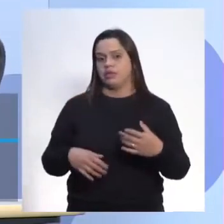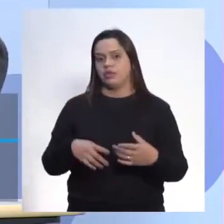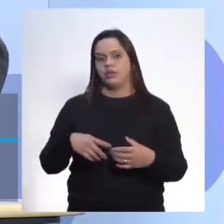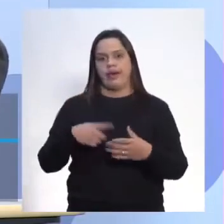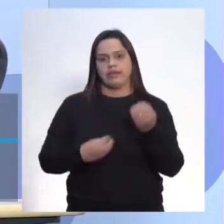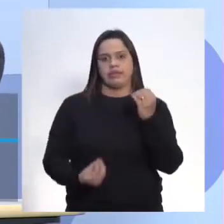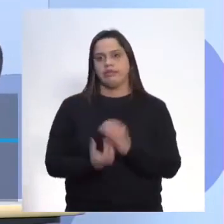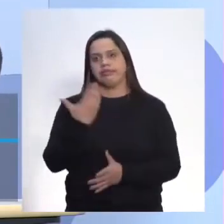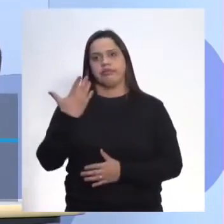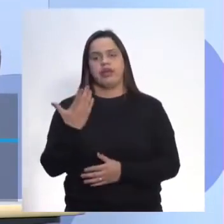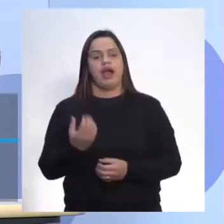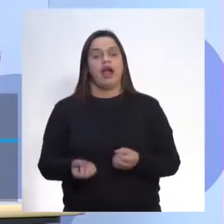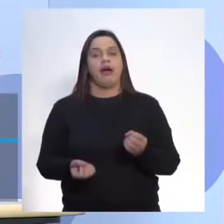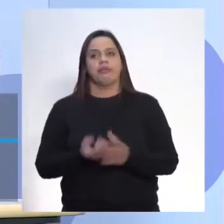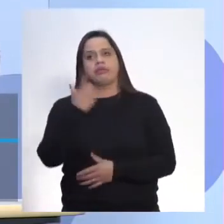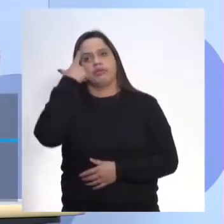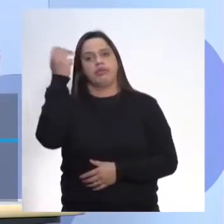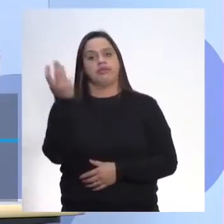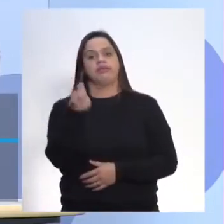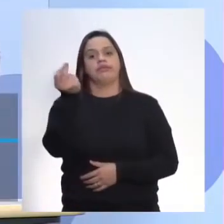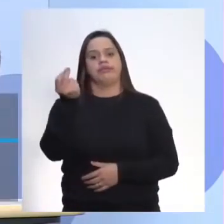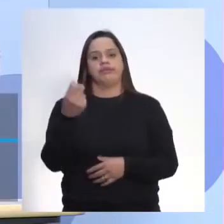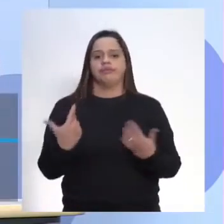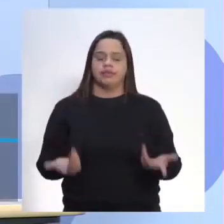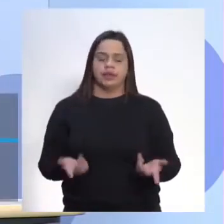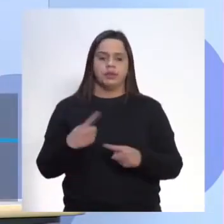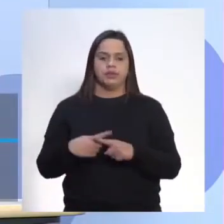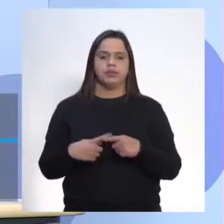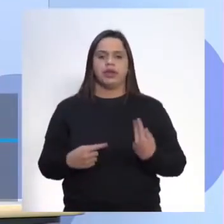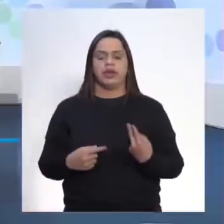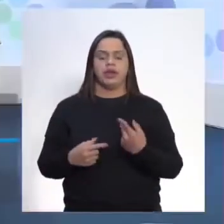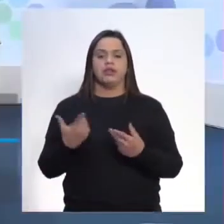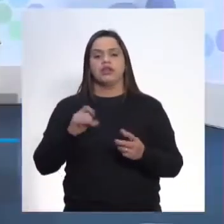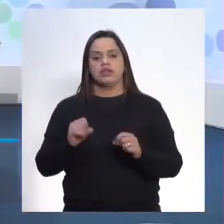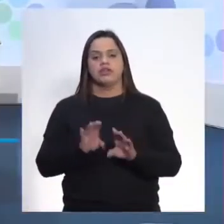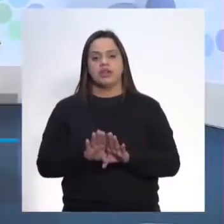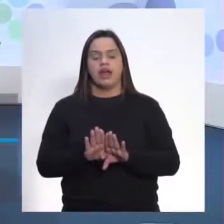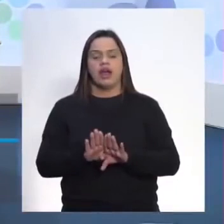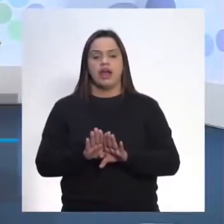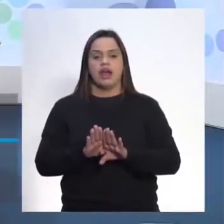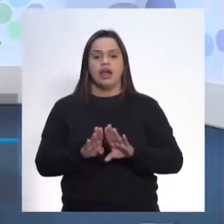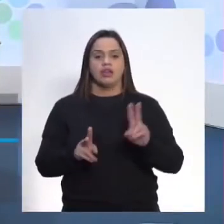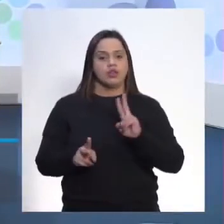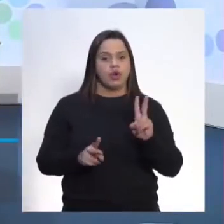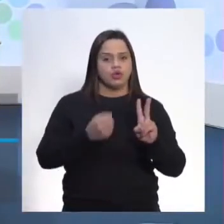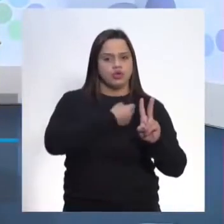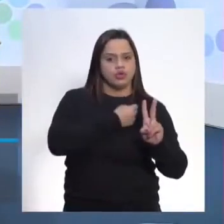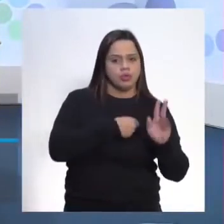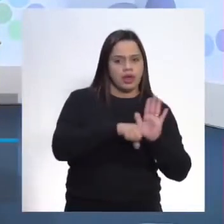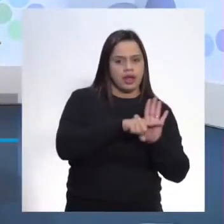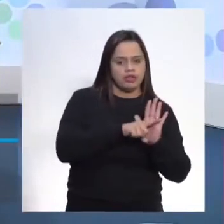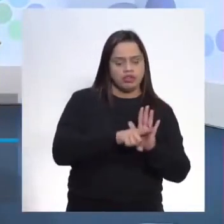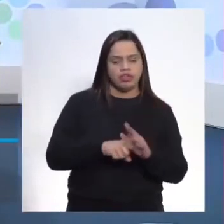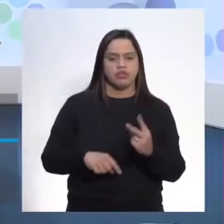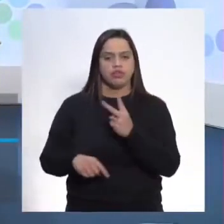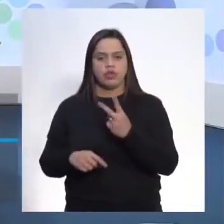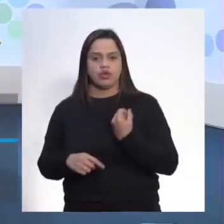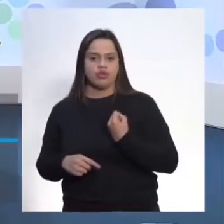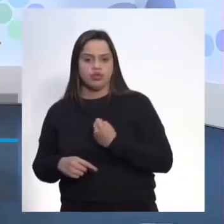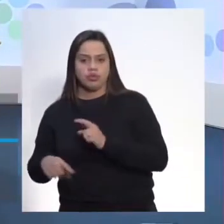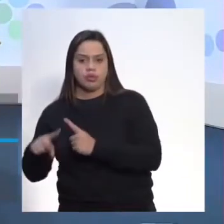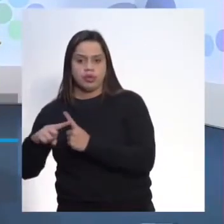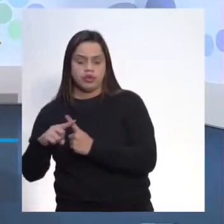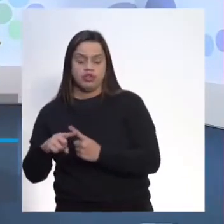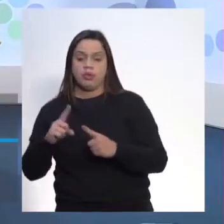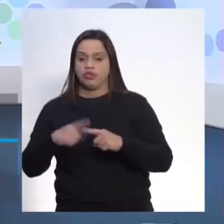surgiu do nada. É verdade. Quando eu queria estender um pouquinho mais, você pegava 2 valores negativos, ali próximos do 0, 2 positivos, para a gente ter essa